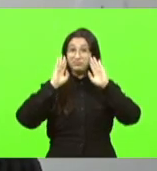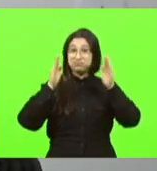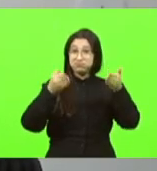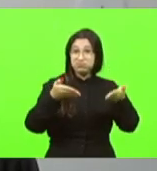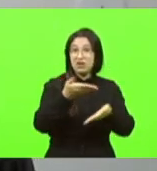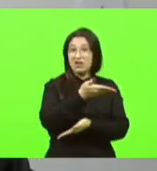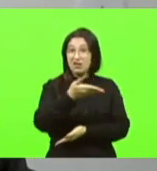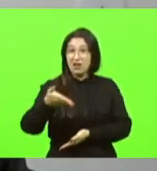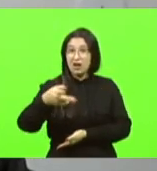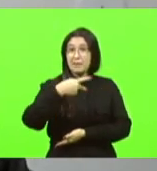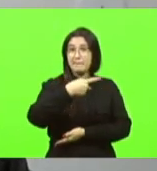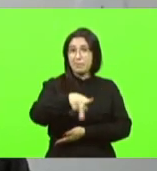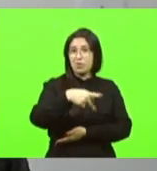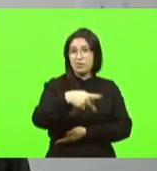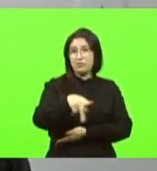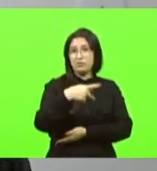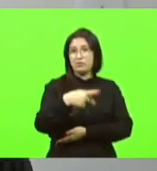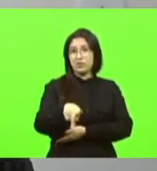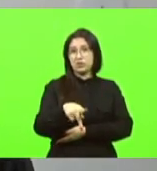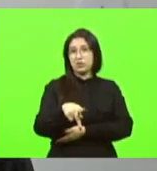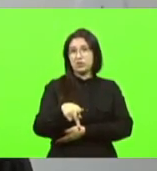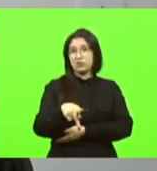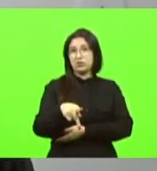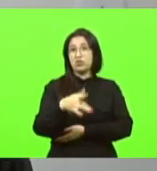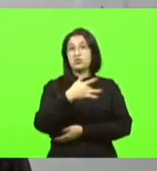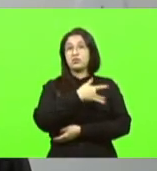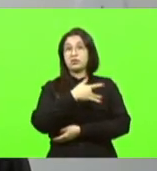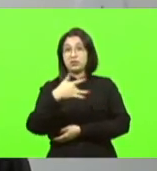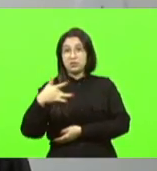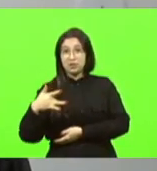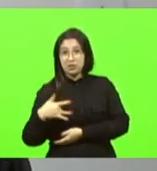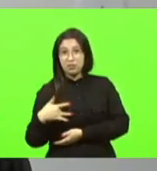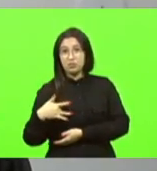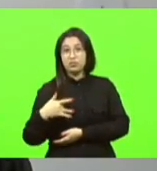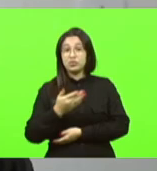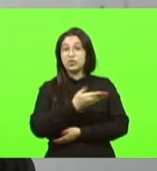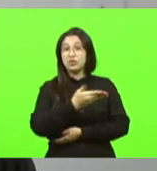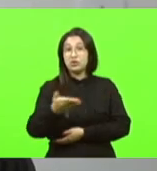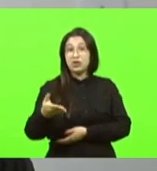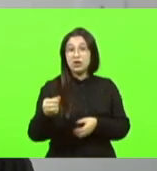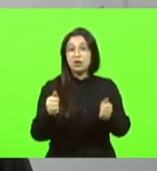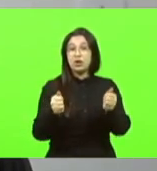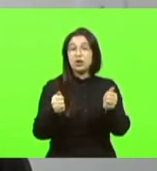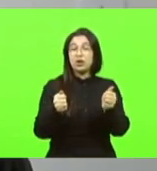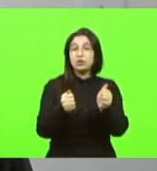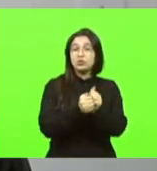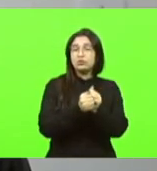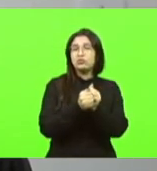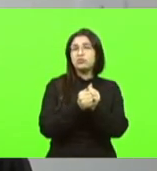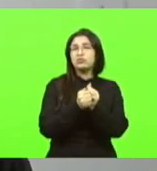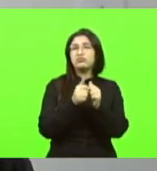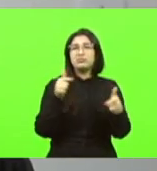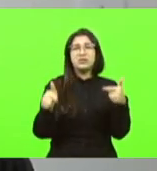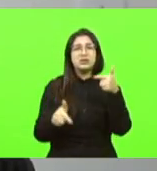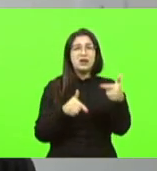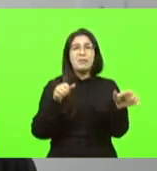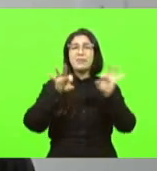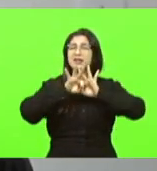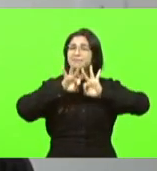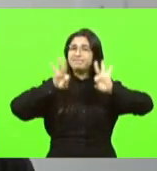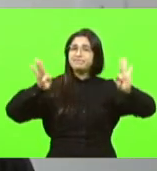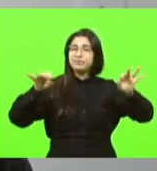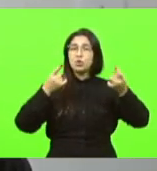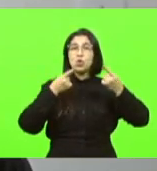professores especialmente o setor da saúde que tá fazendo um trabalho extraordinário do golbat a